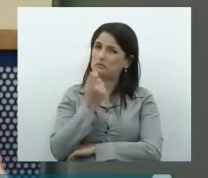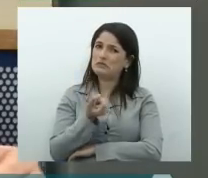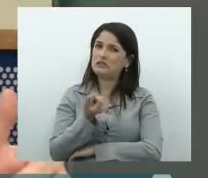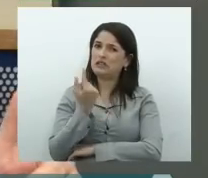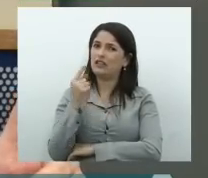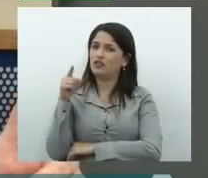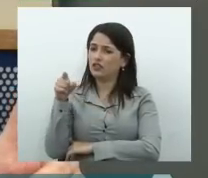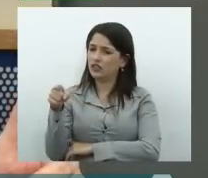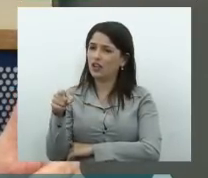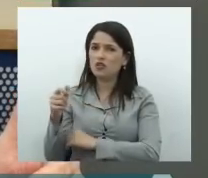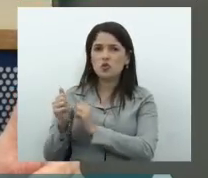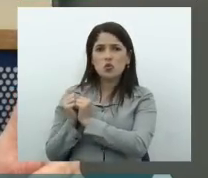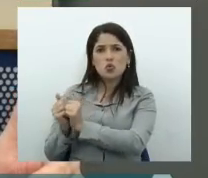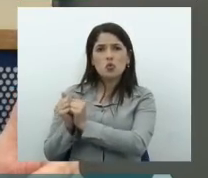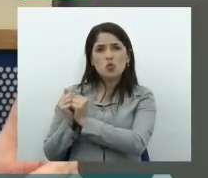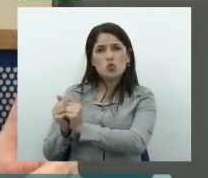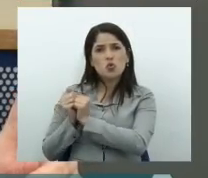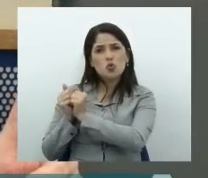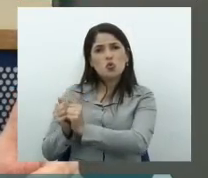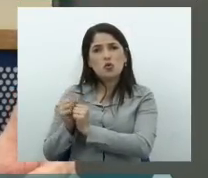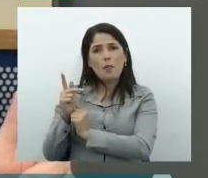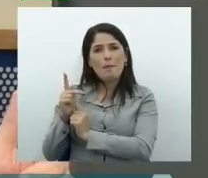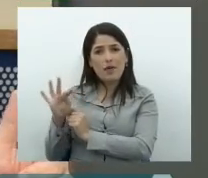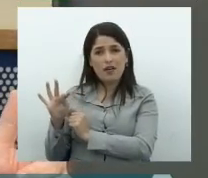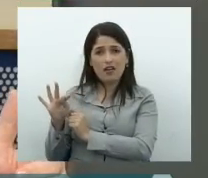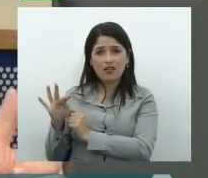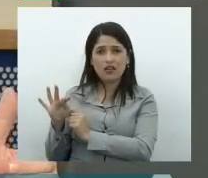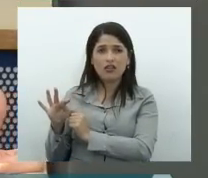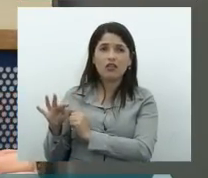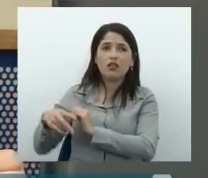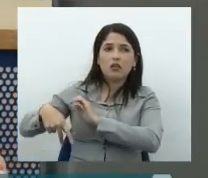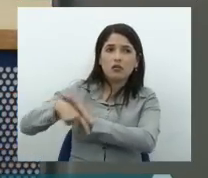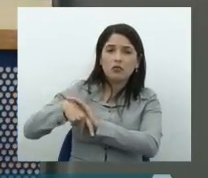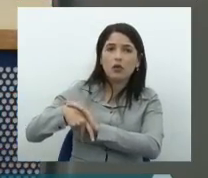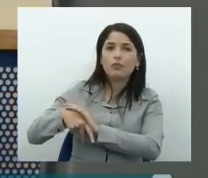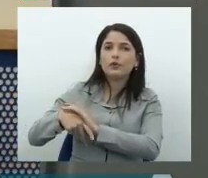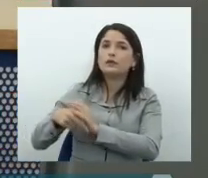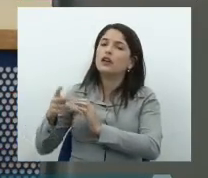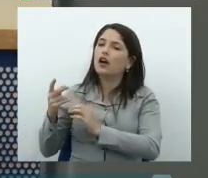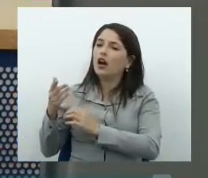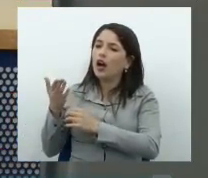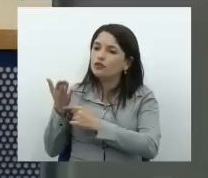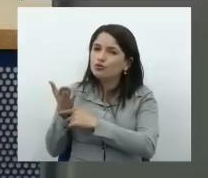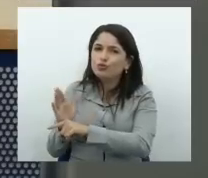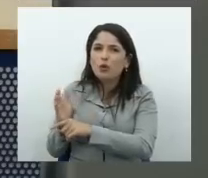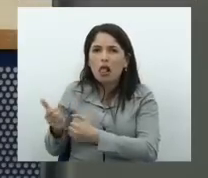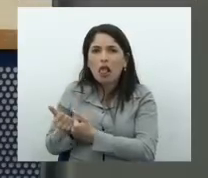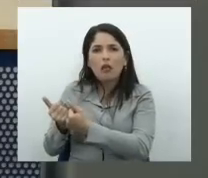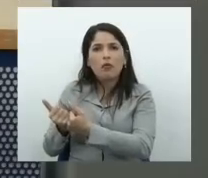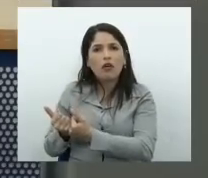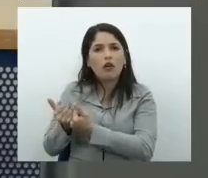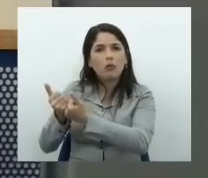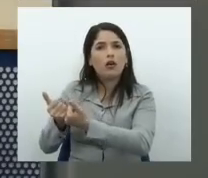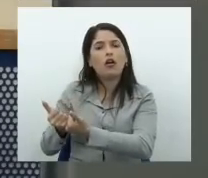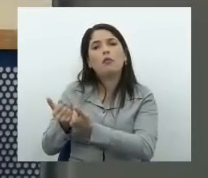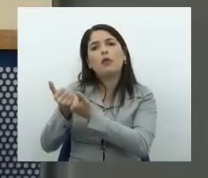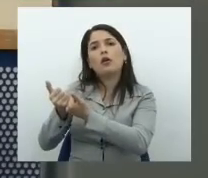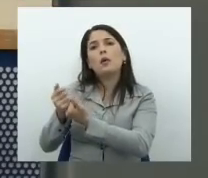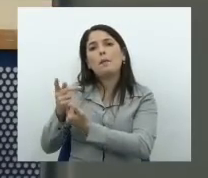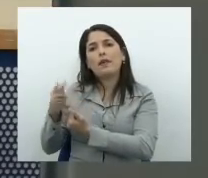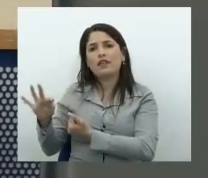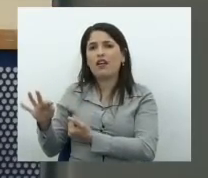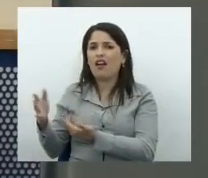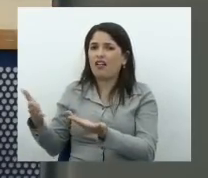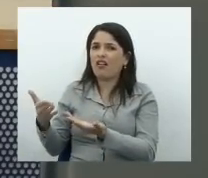vivido tanto às custas do PT, ter atuado tanto em favor do PT, e, neste momento,